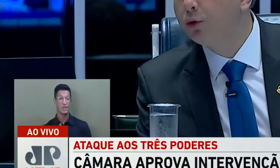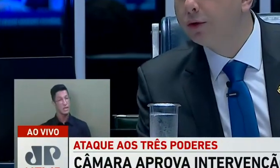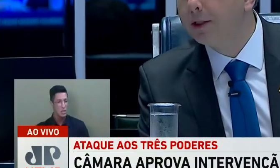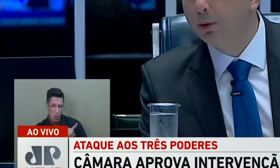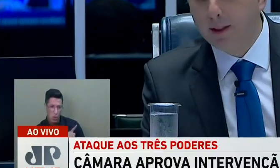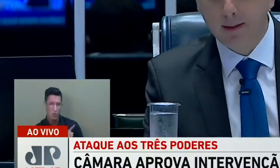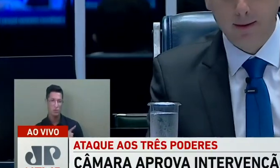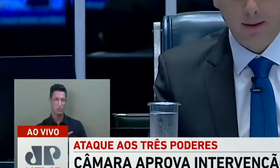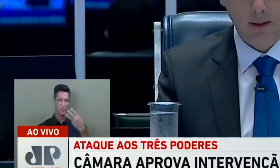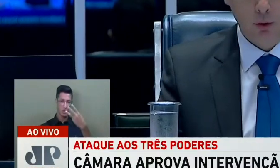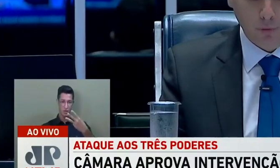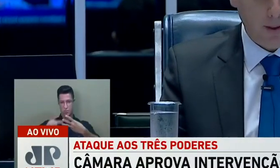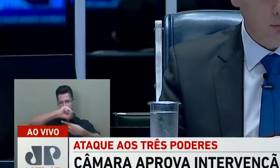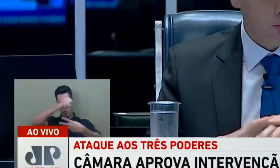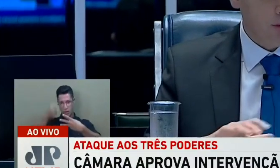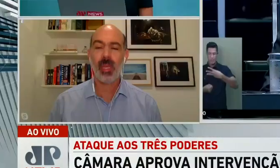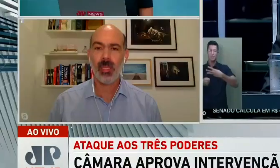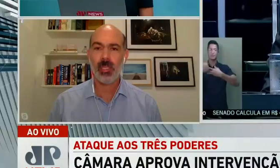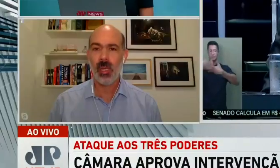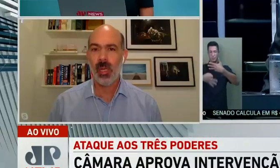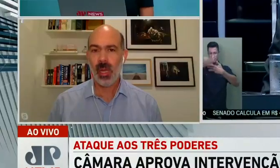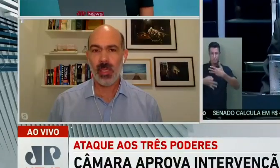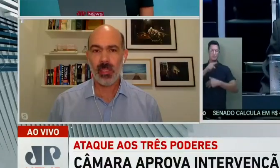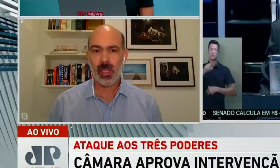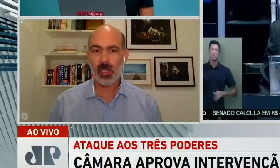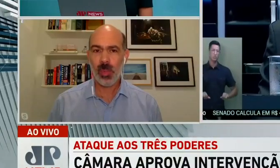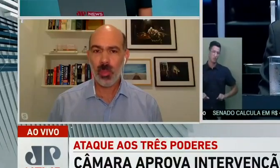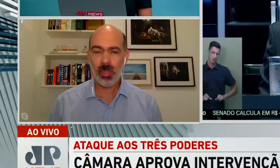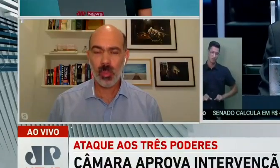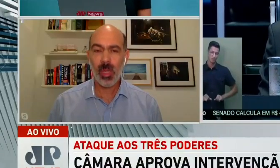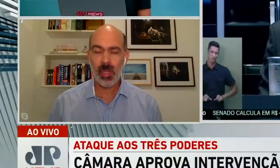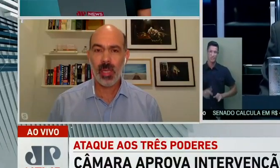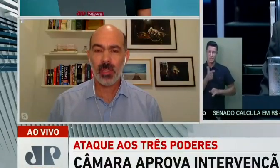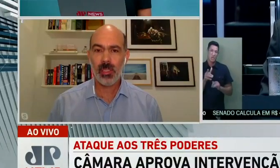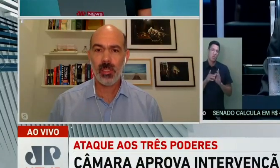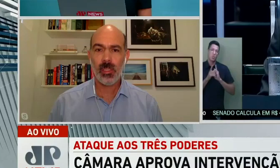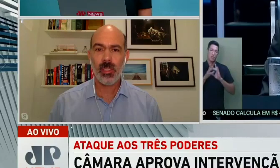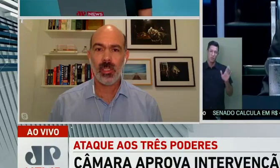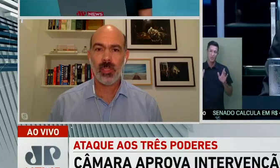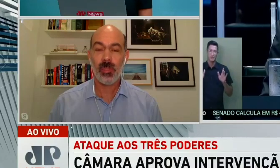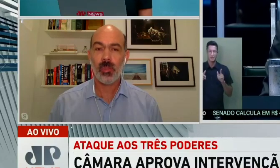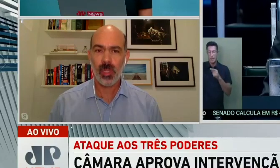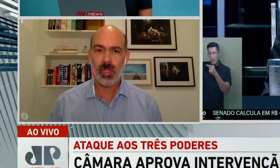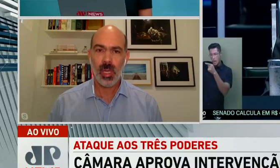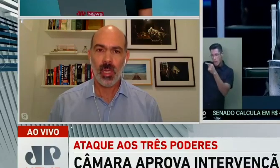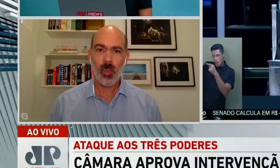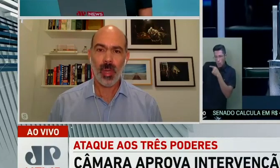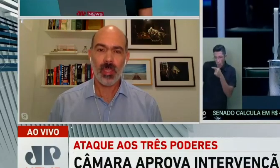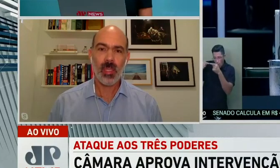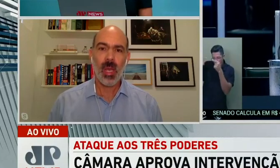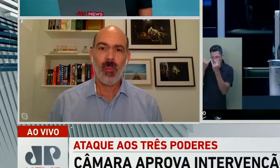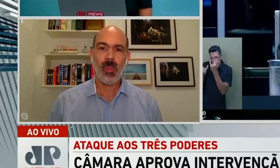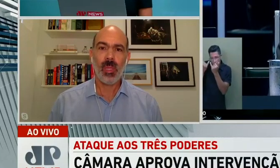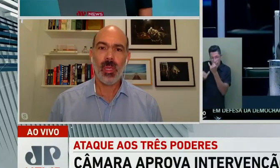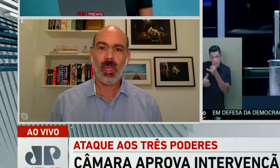não votaram naquele projeto político e que entende a existência de uma pluralidade de visões no